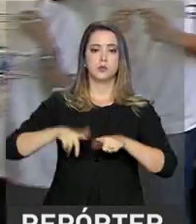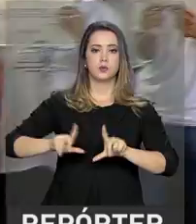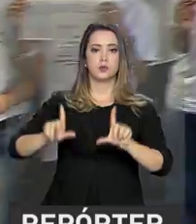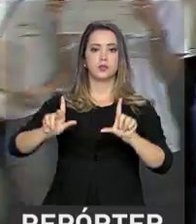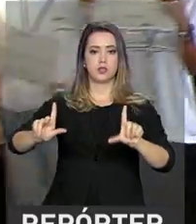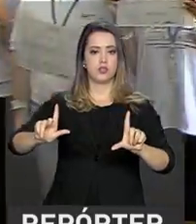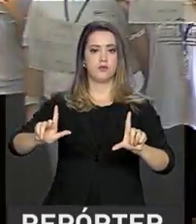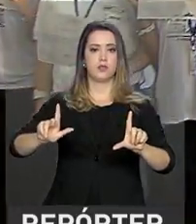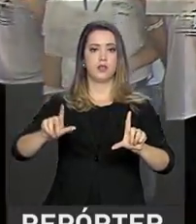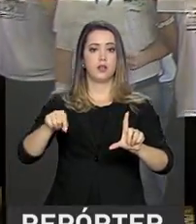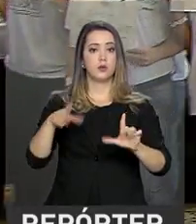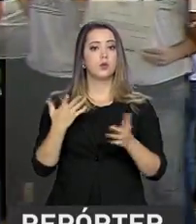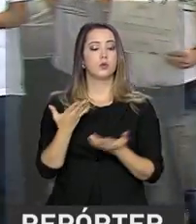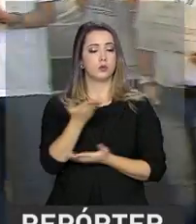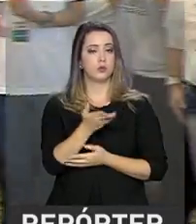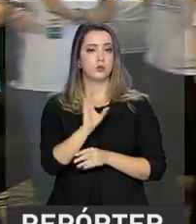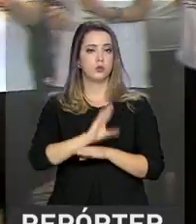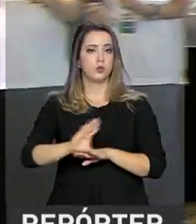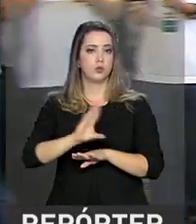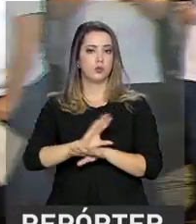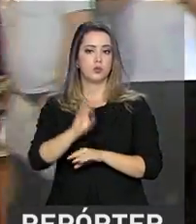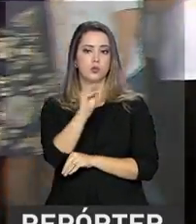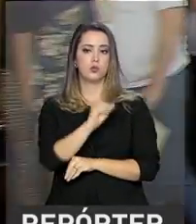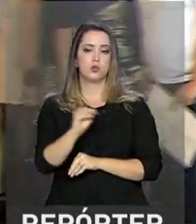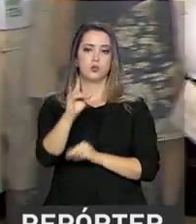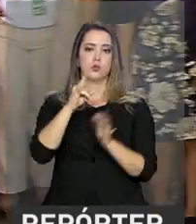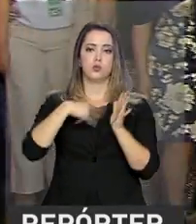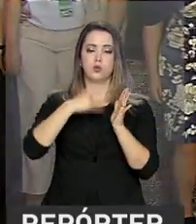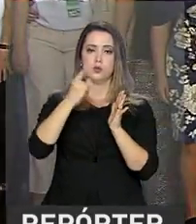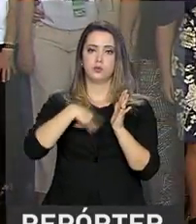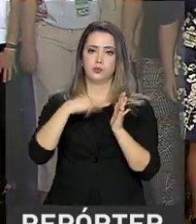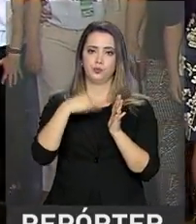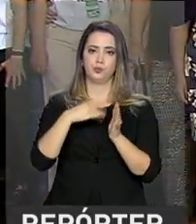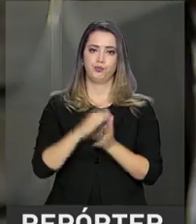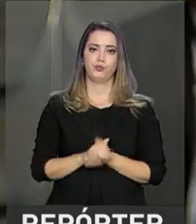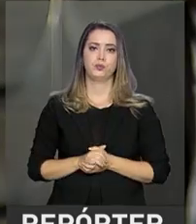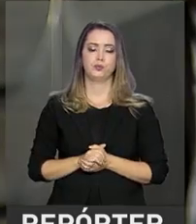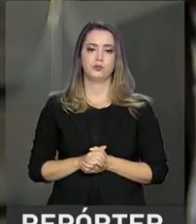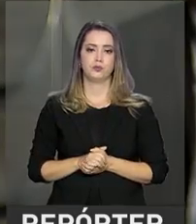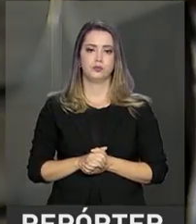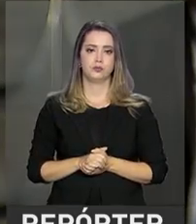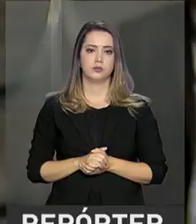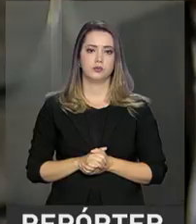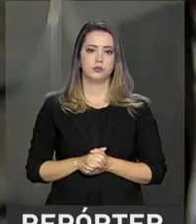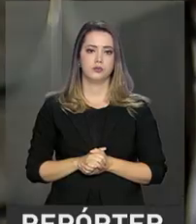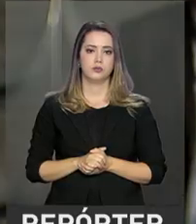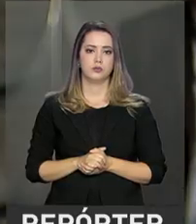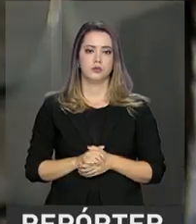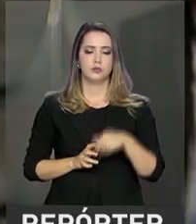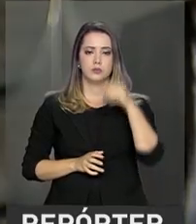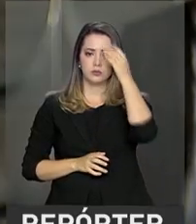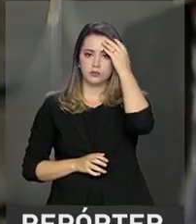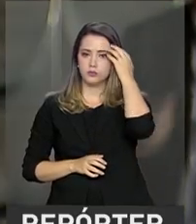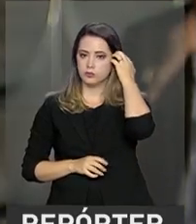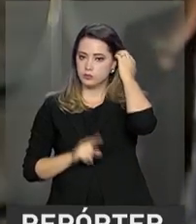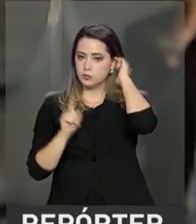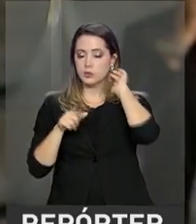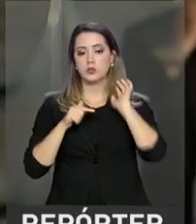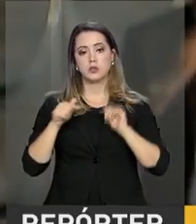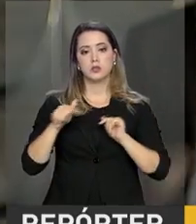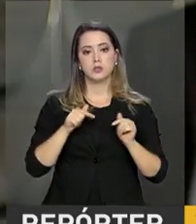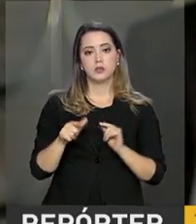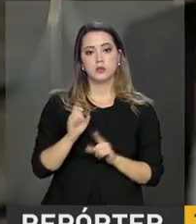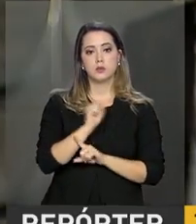do curso de conservação preventiva de acervos documentais. Essa é a função essencial da sociedade